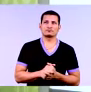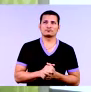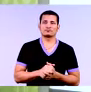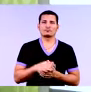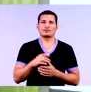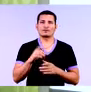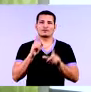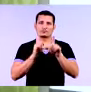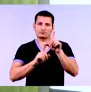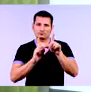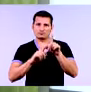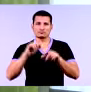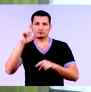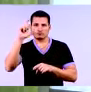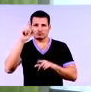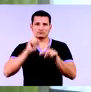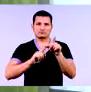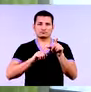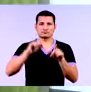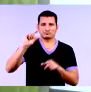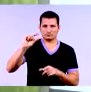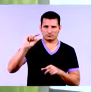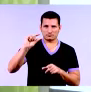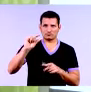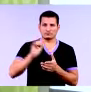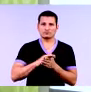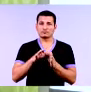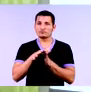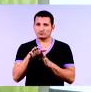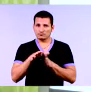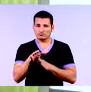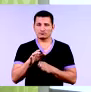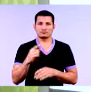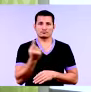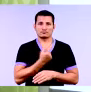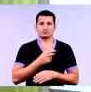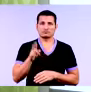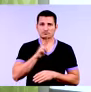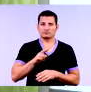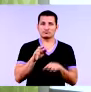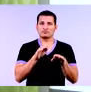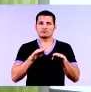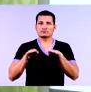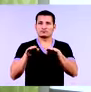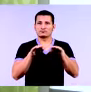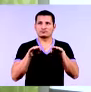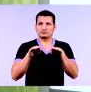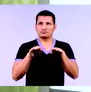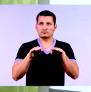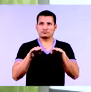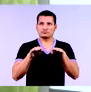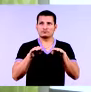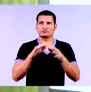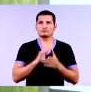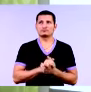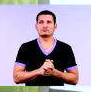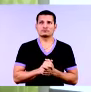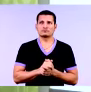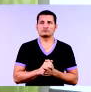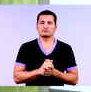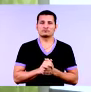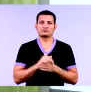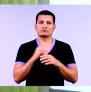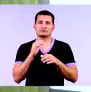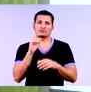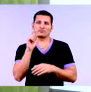das letras, letra maiúscula e letra minúscula. A recomendação é que nós utilizemos o padrão chamado Camel Case. Camel Case em que as